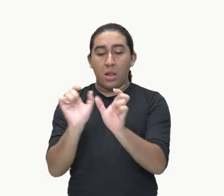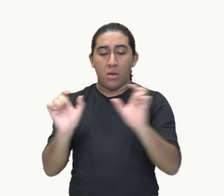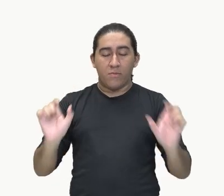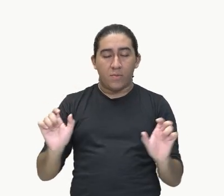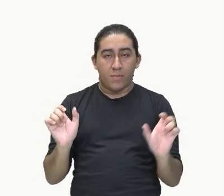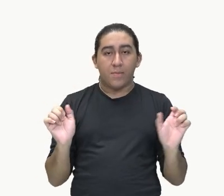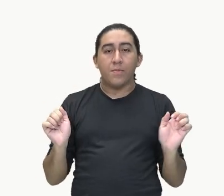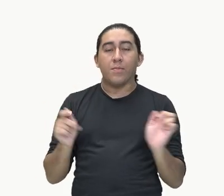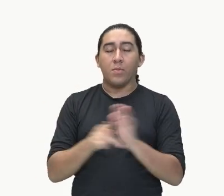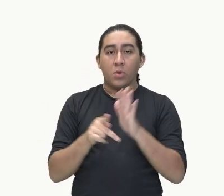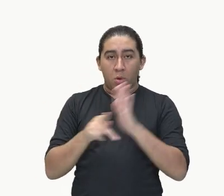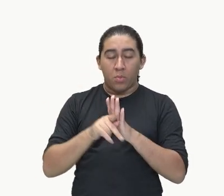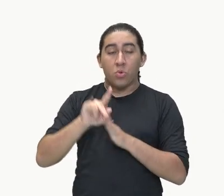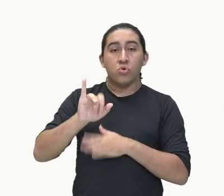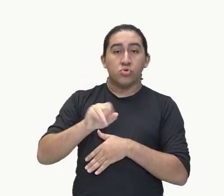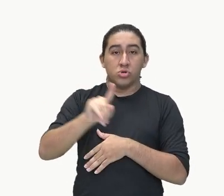por